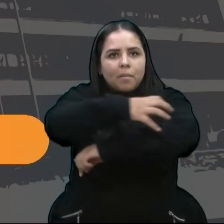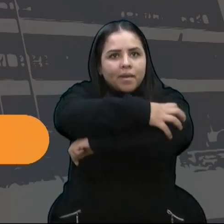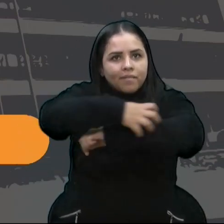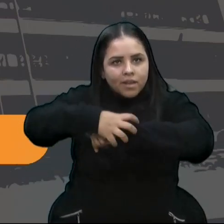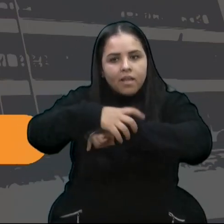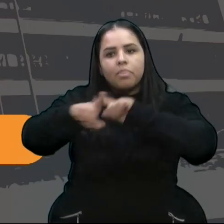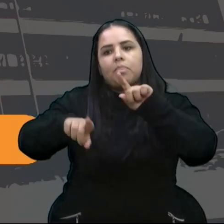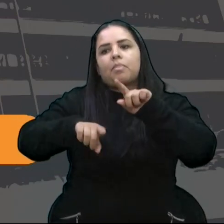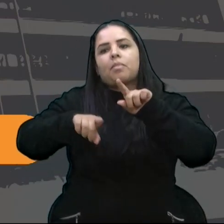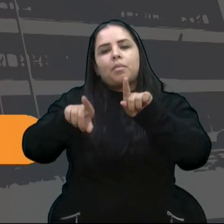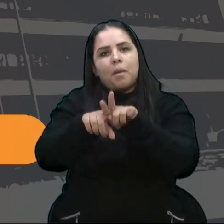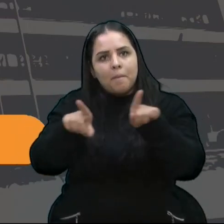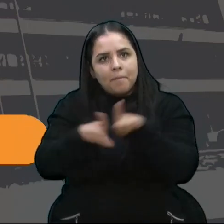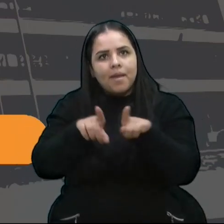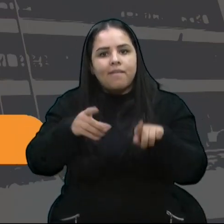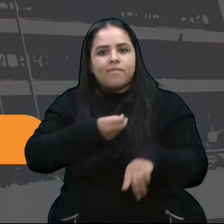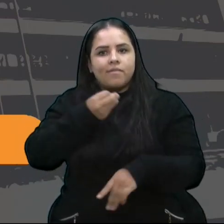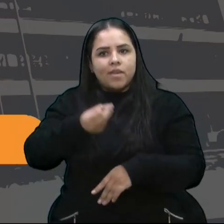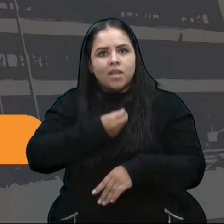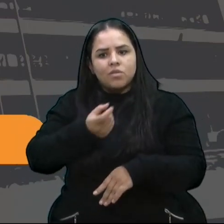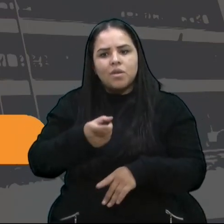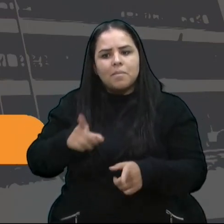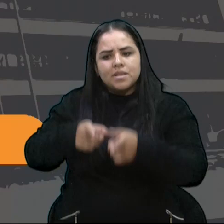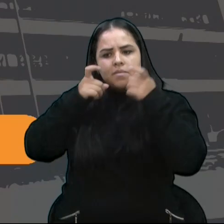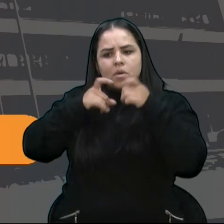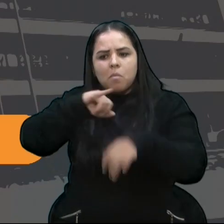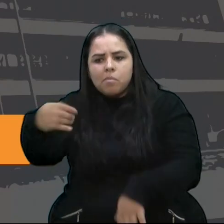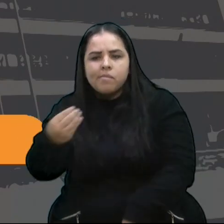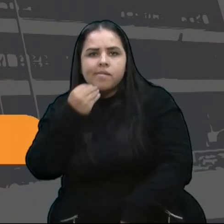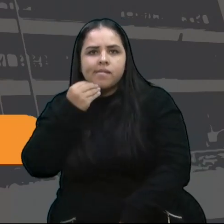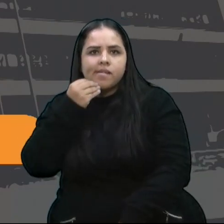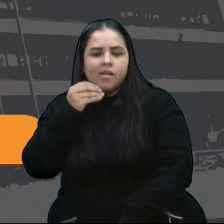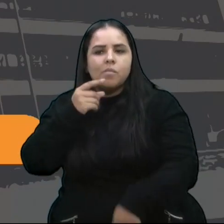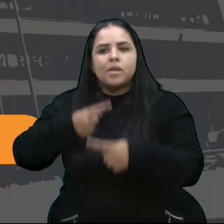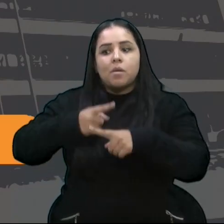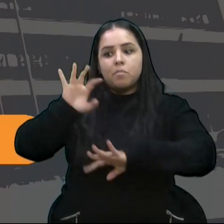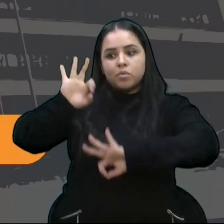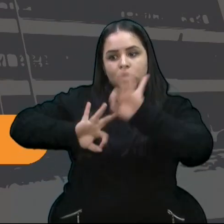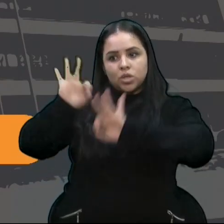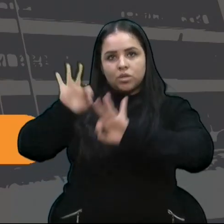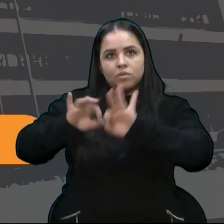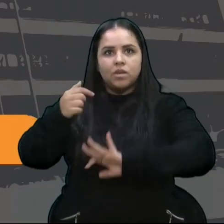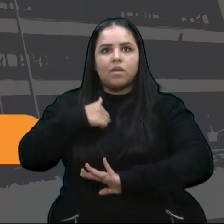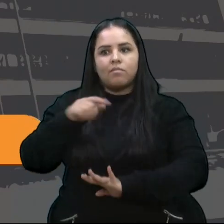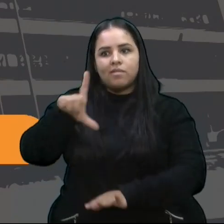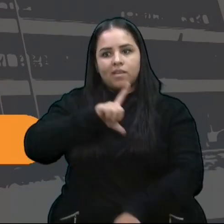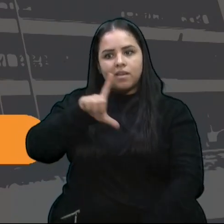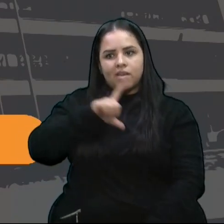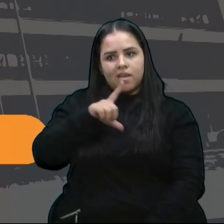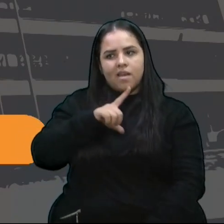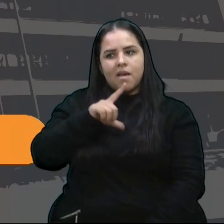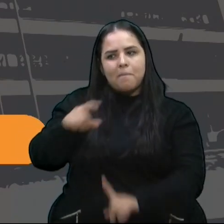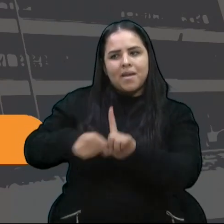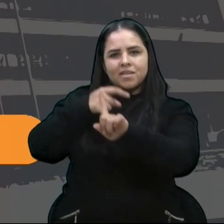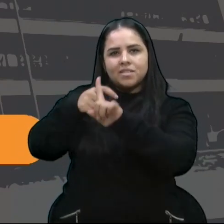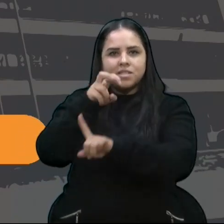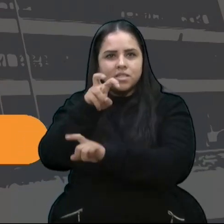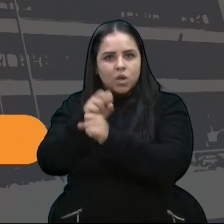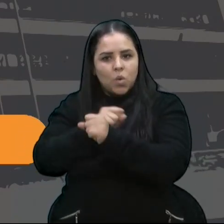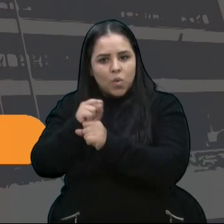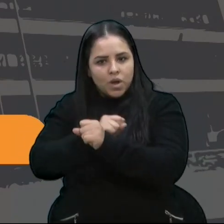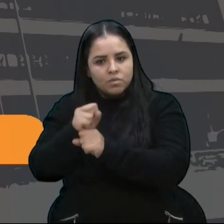isso, e a gente percebeu uma oportunidade. Então, um projeto que eu tinha engavetado já há mais de 5 anos,